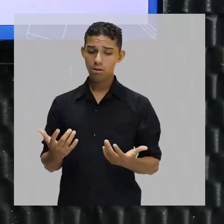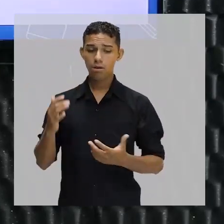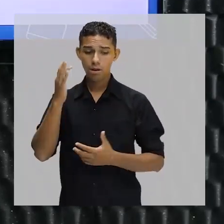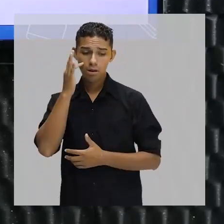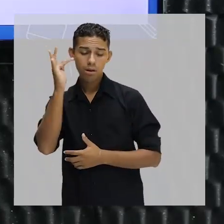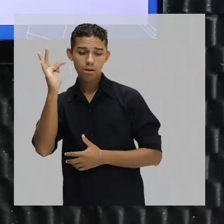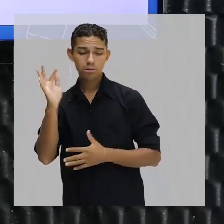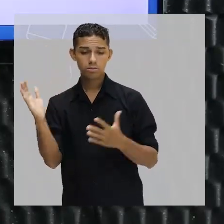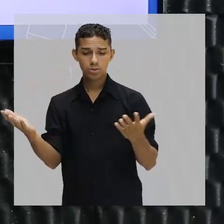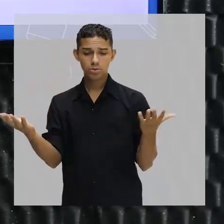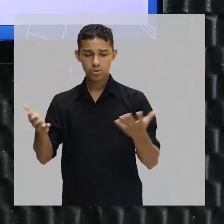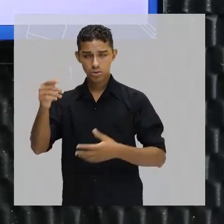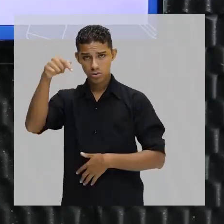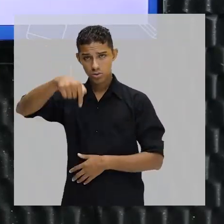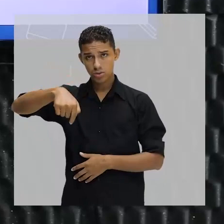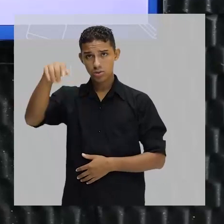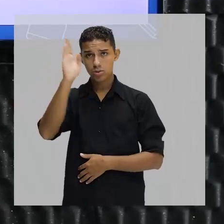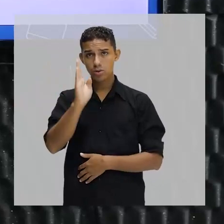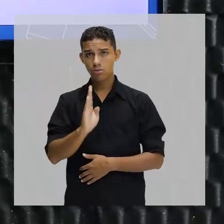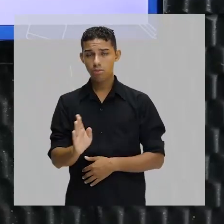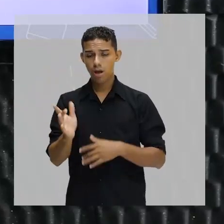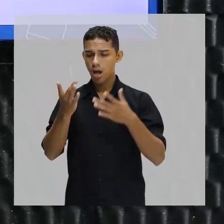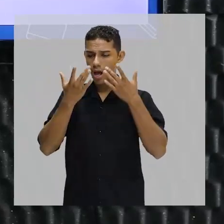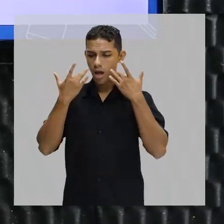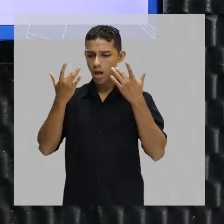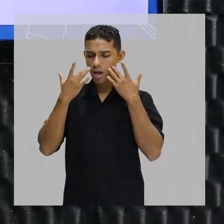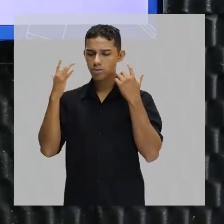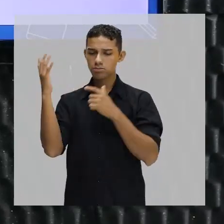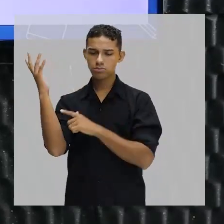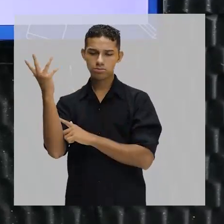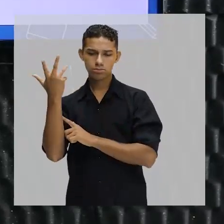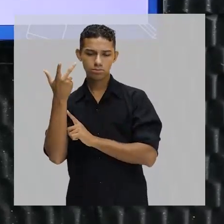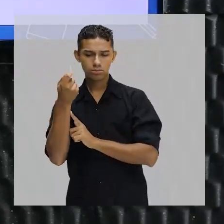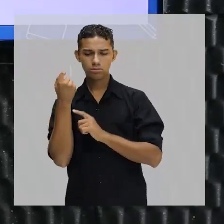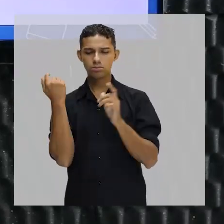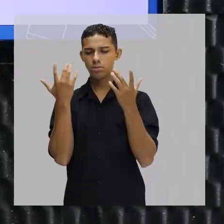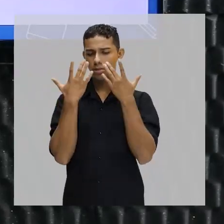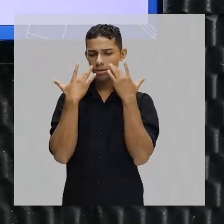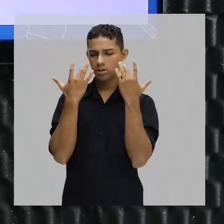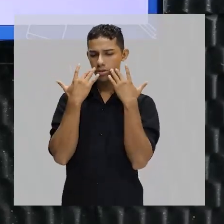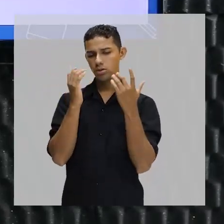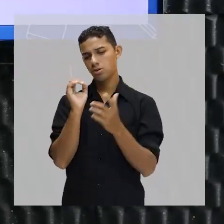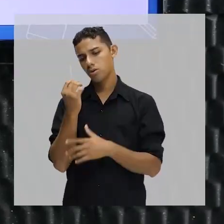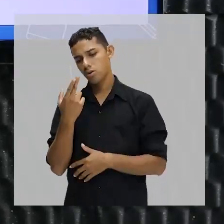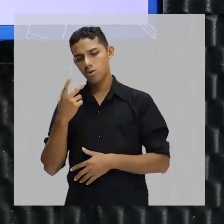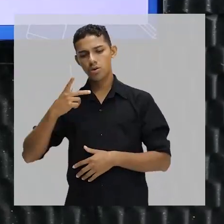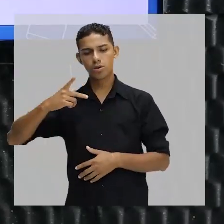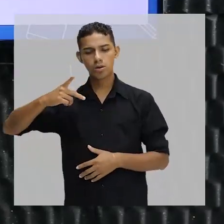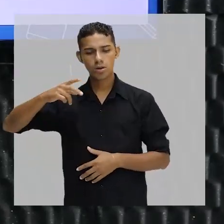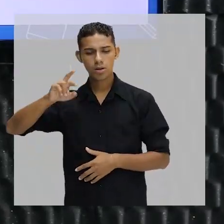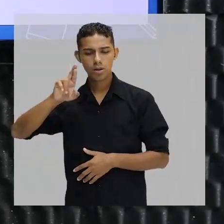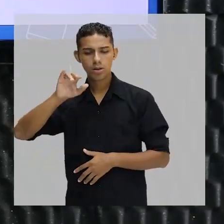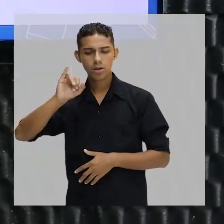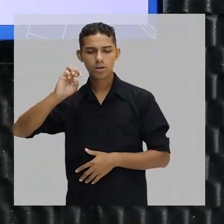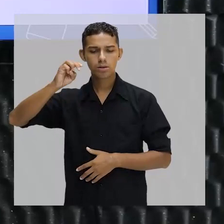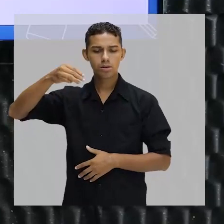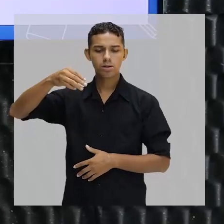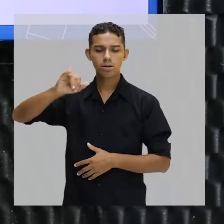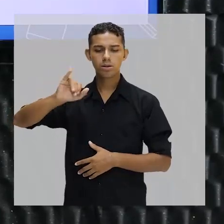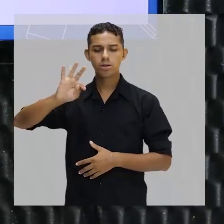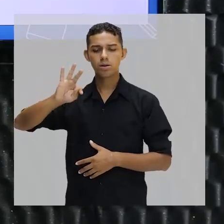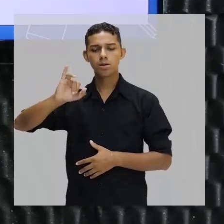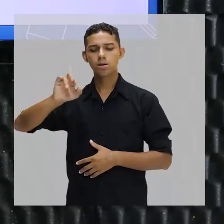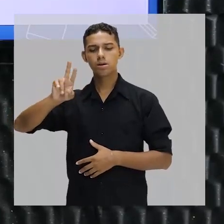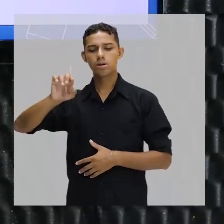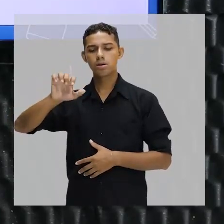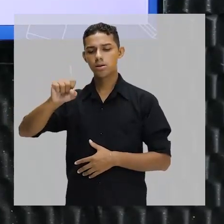Brasil é chamada de arte popular ou primitivismo, como ele esclarece. O organizador do livro explica que